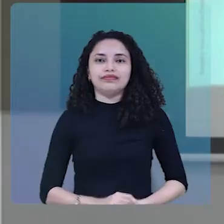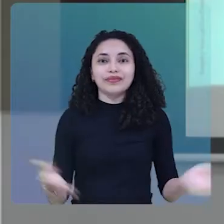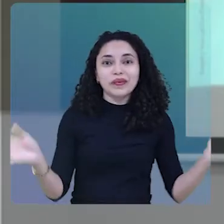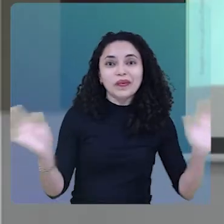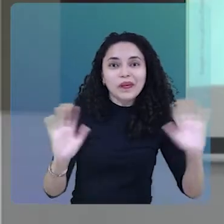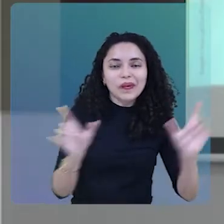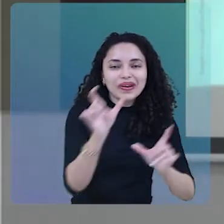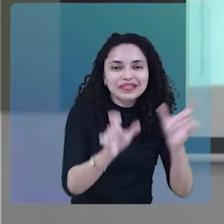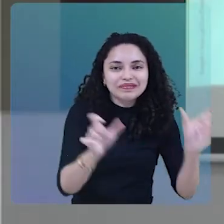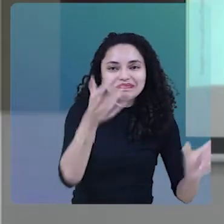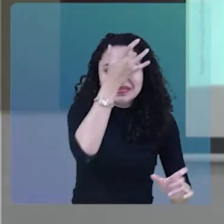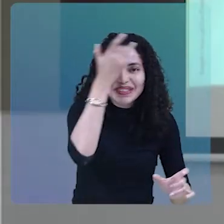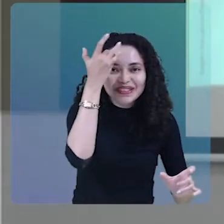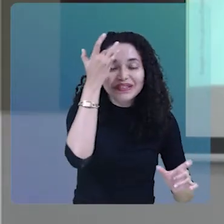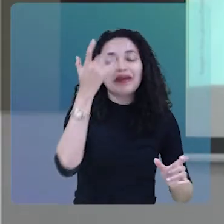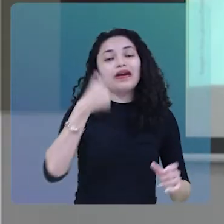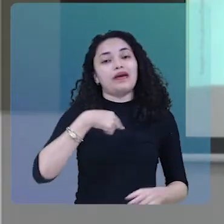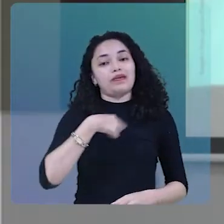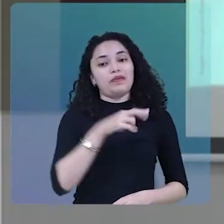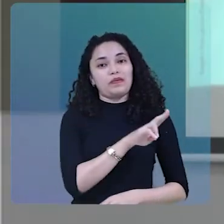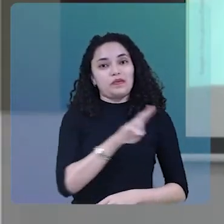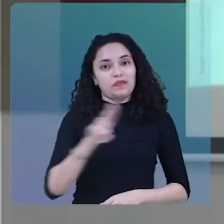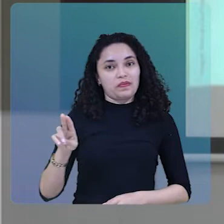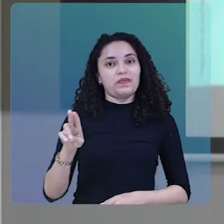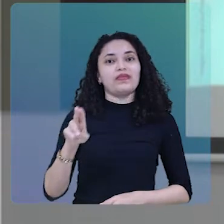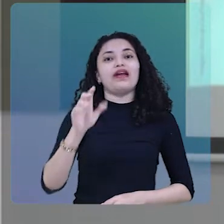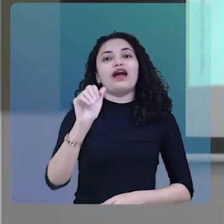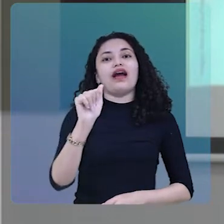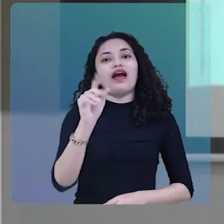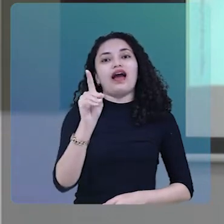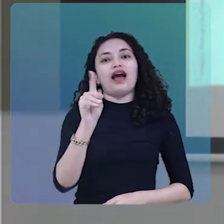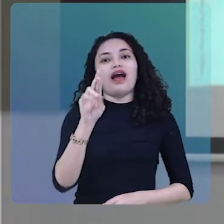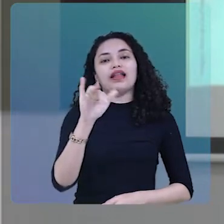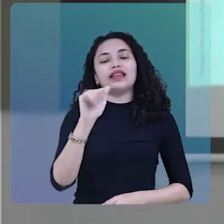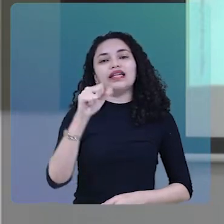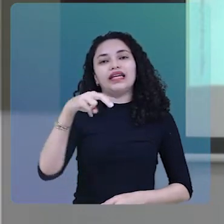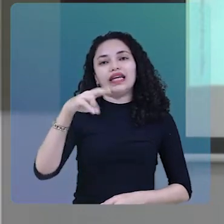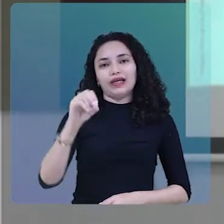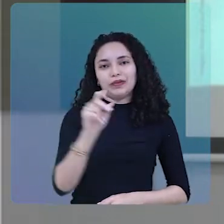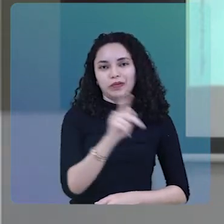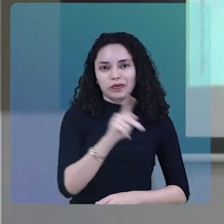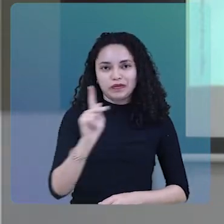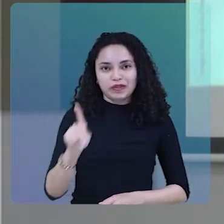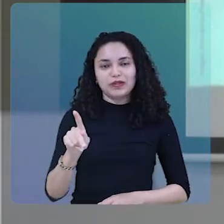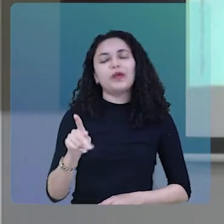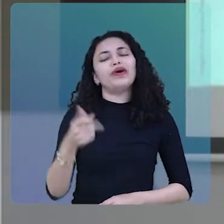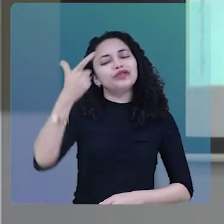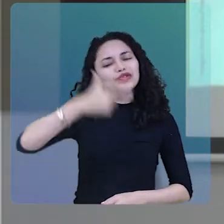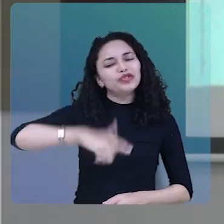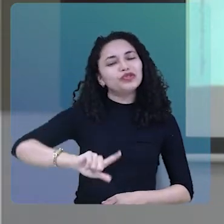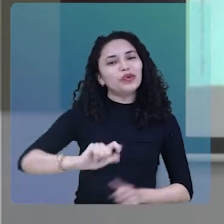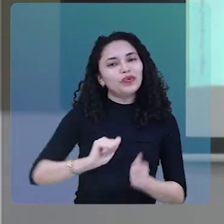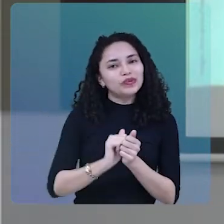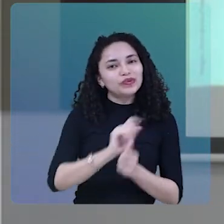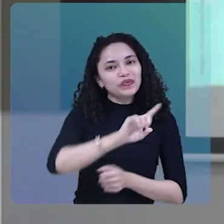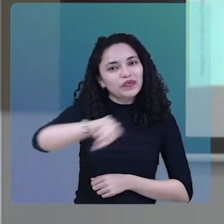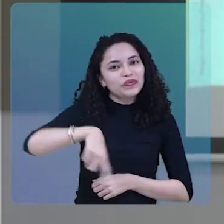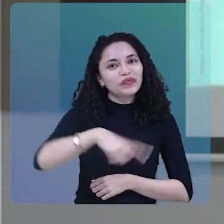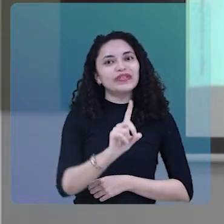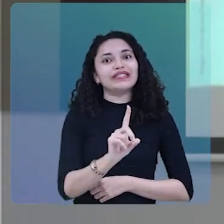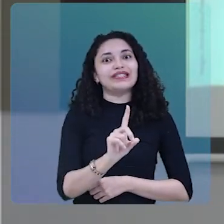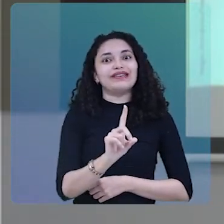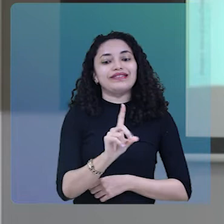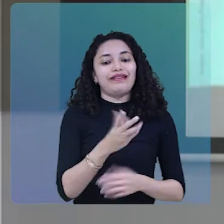Olá pessoal, sou o professor Adriano, estou aqui novamente com vocês para darmos continuidade